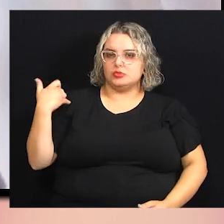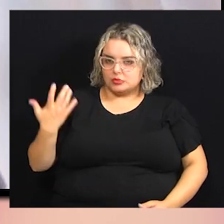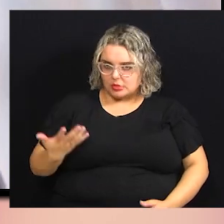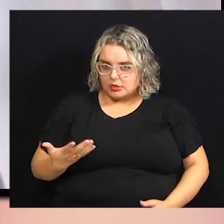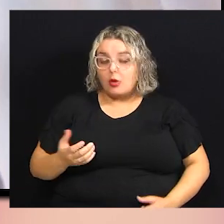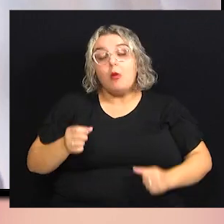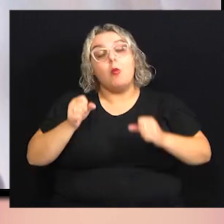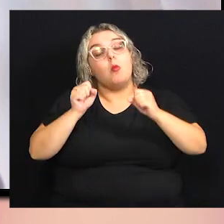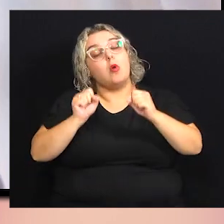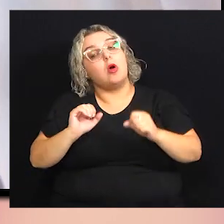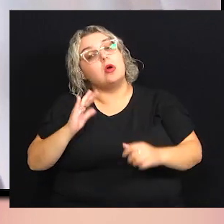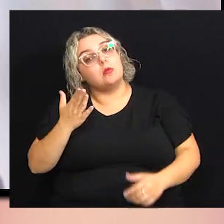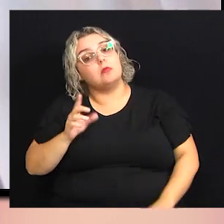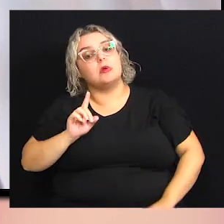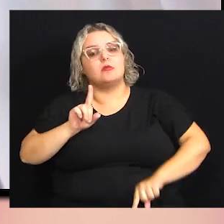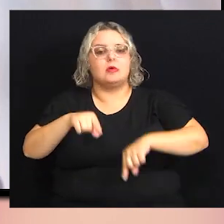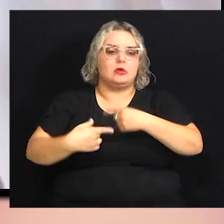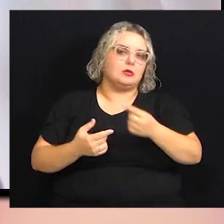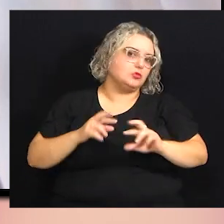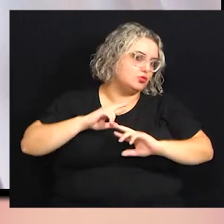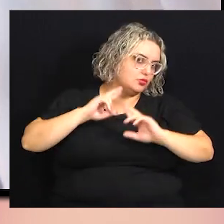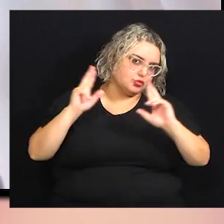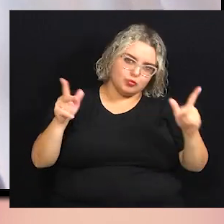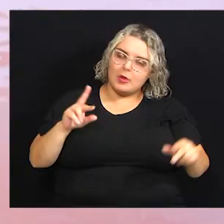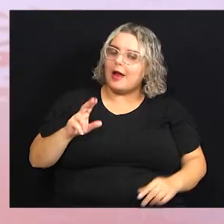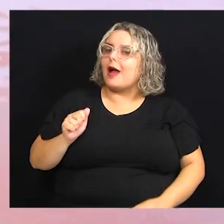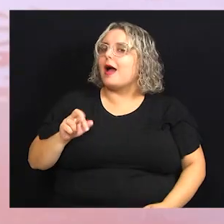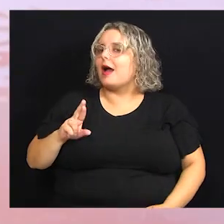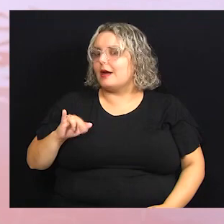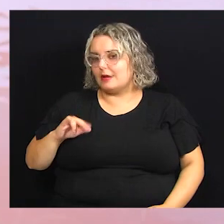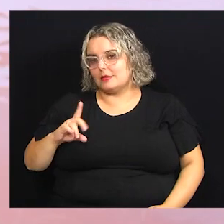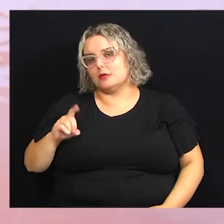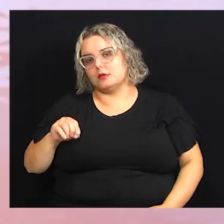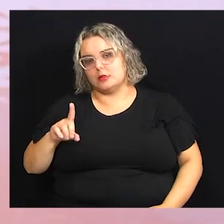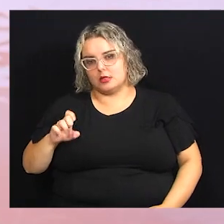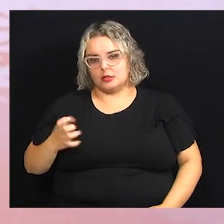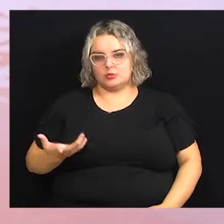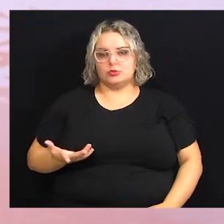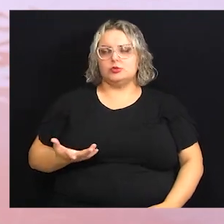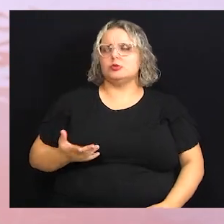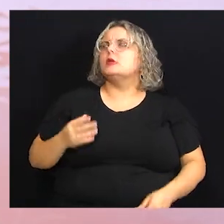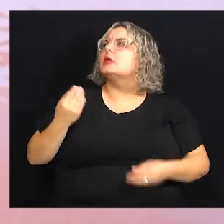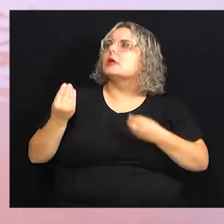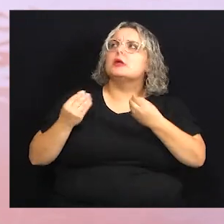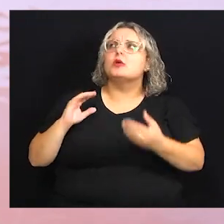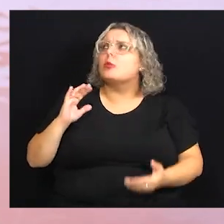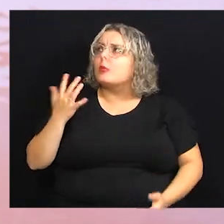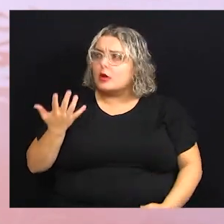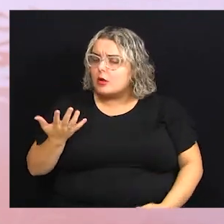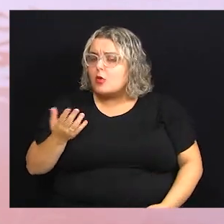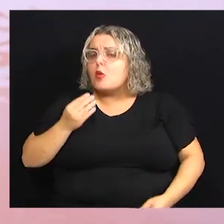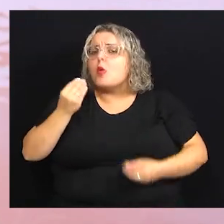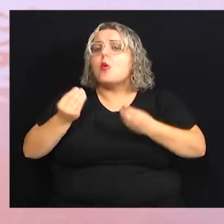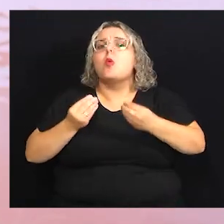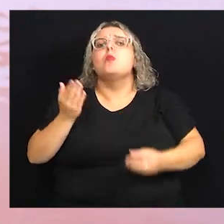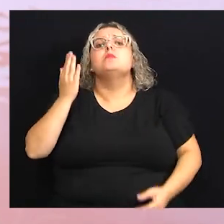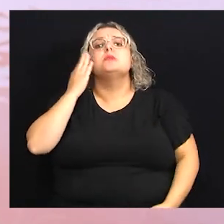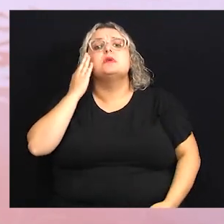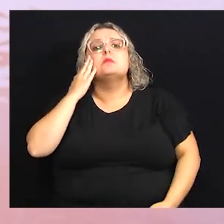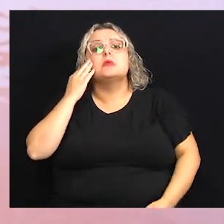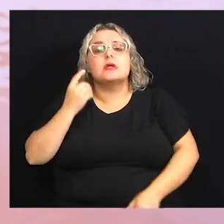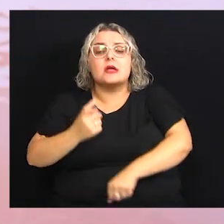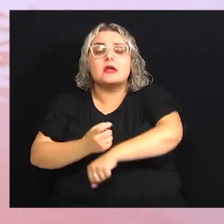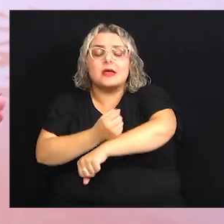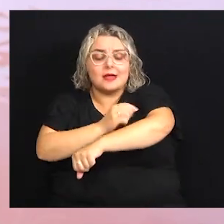acontecer, mas aí a gente está falando de uma excepcionalidade. E como que ele surge, doutor? Como é que a gente sabe que é câncer